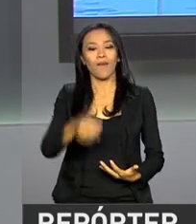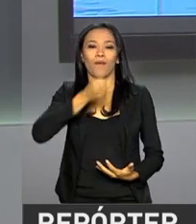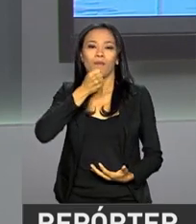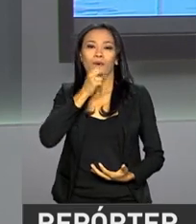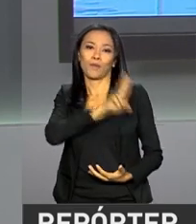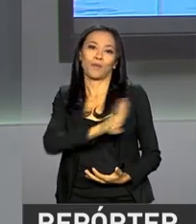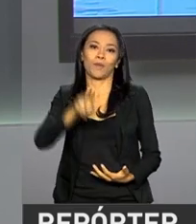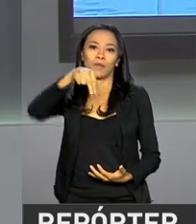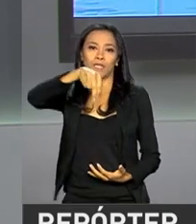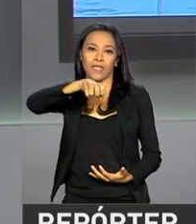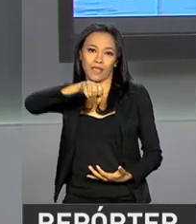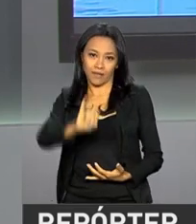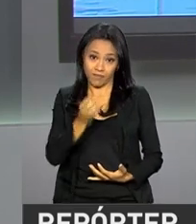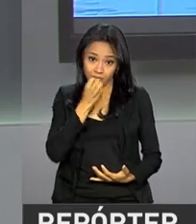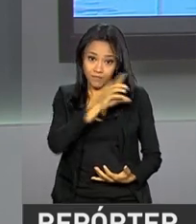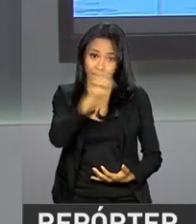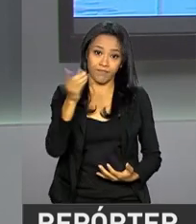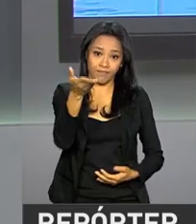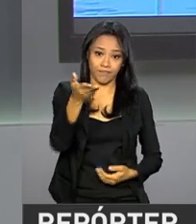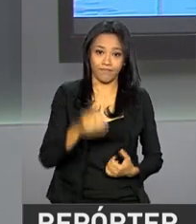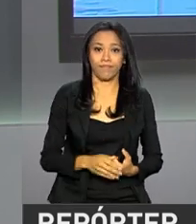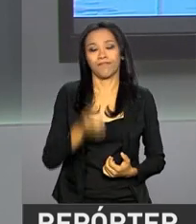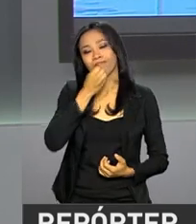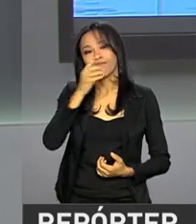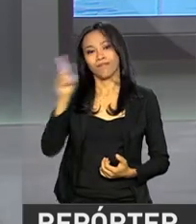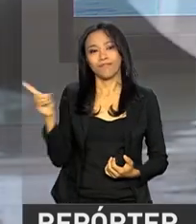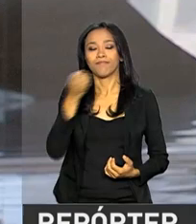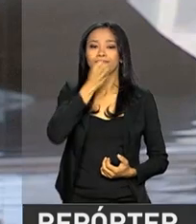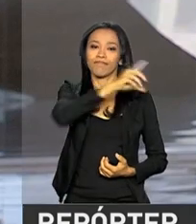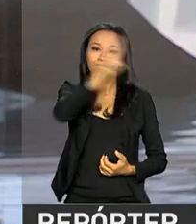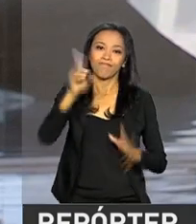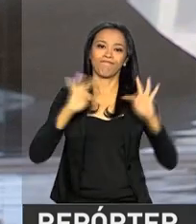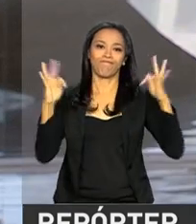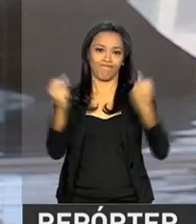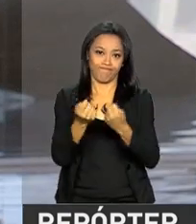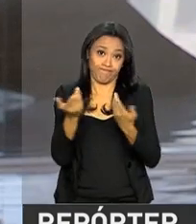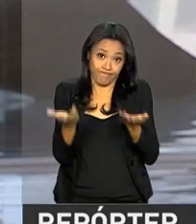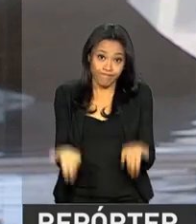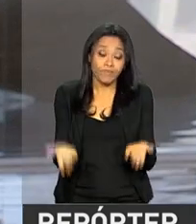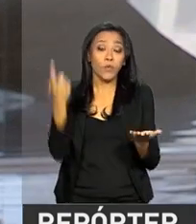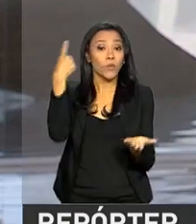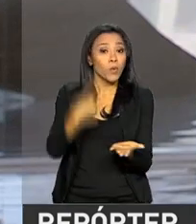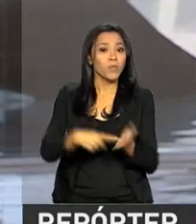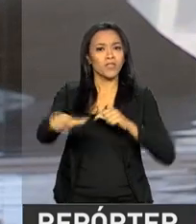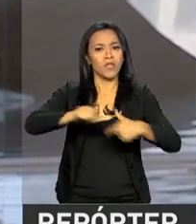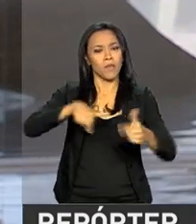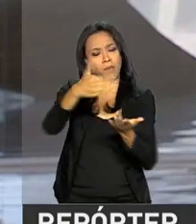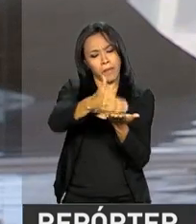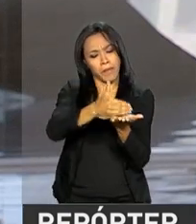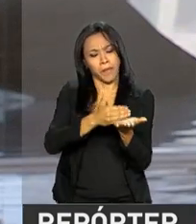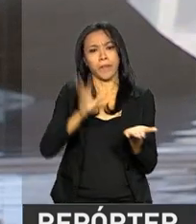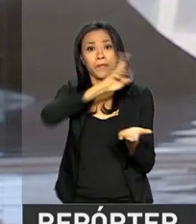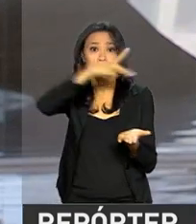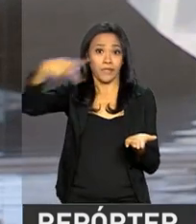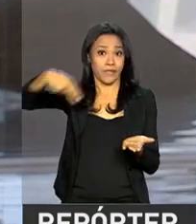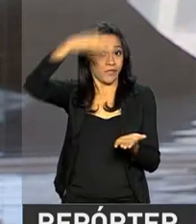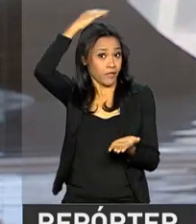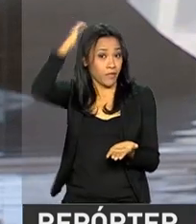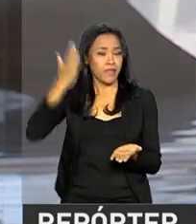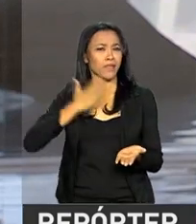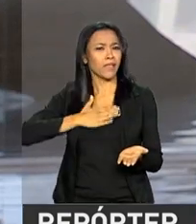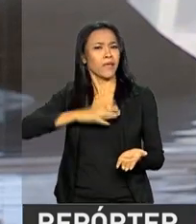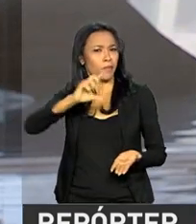o nenê bom dia pra você bom dia carla bom dia todos olha carla a agenda do presidente michel temer começa daqui a pouco